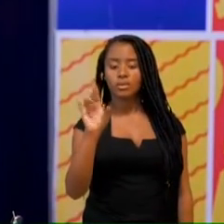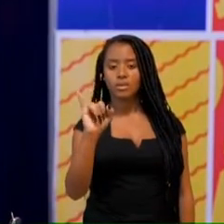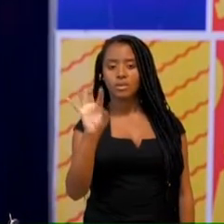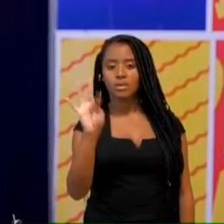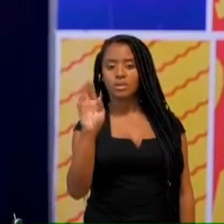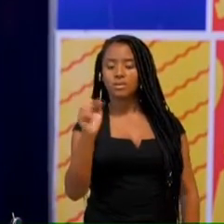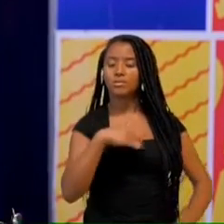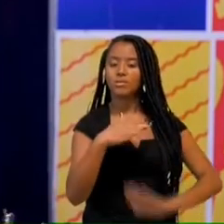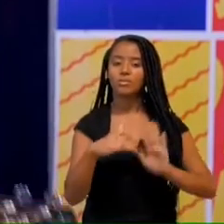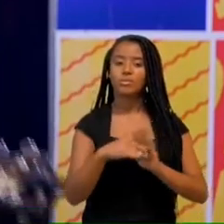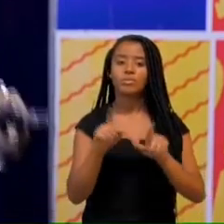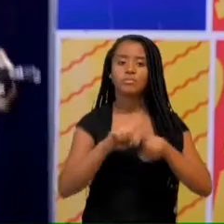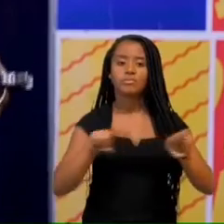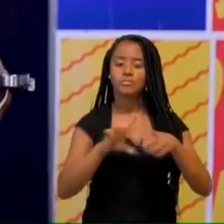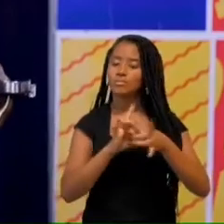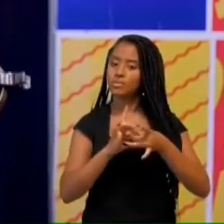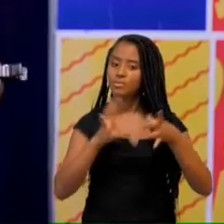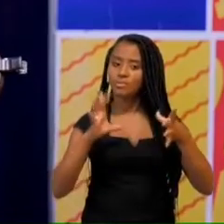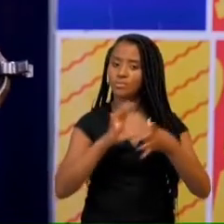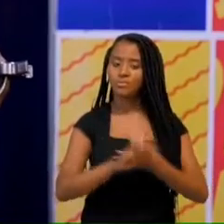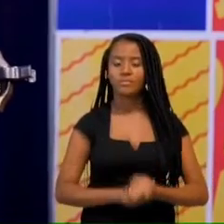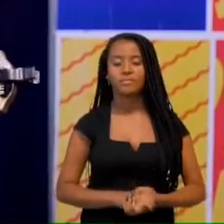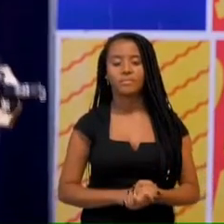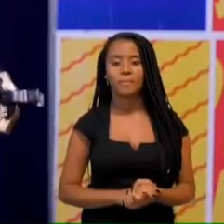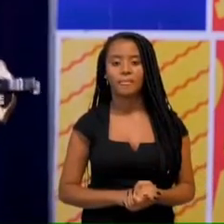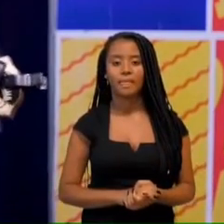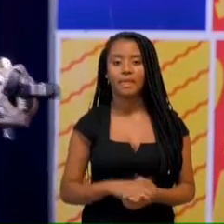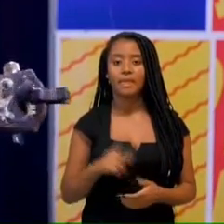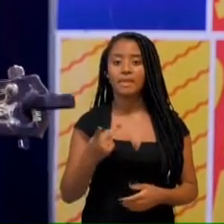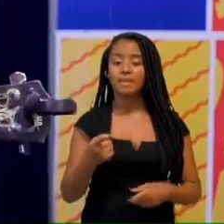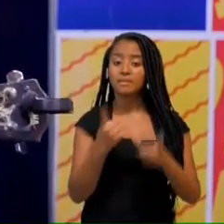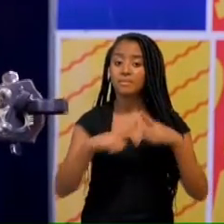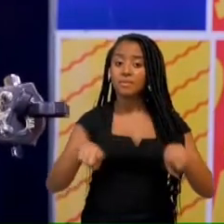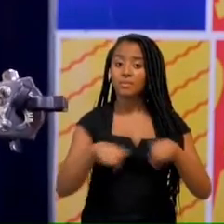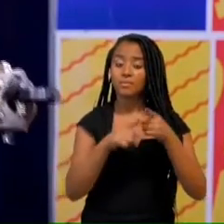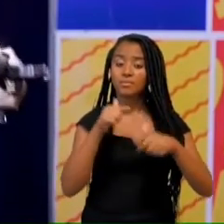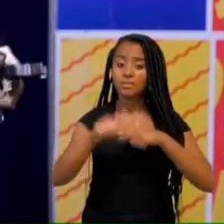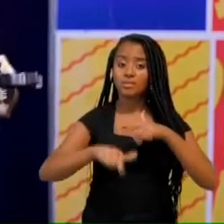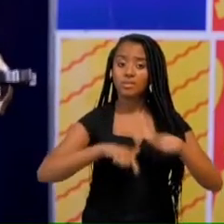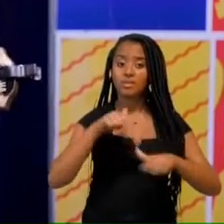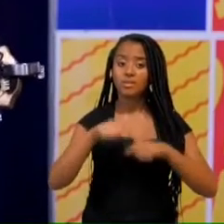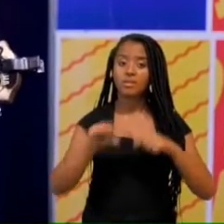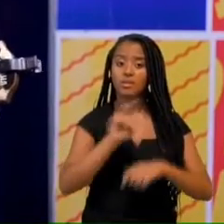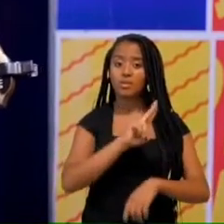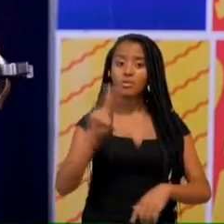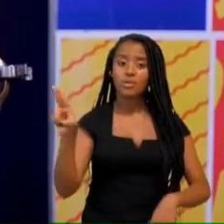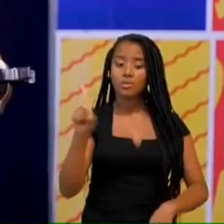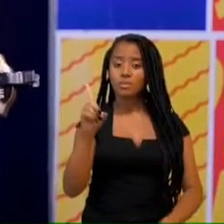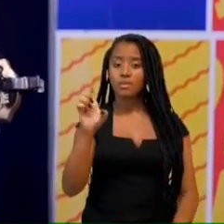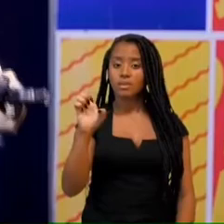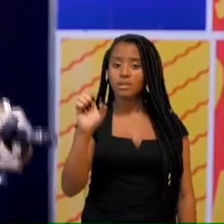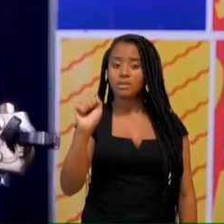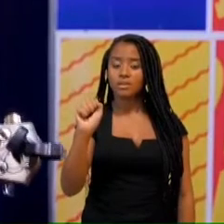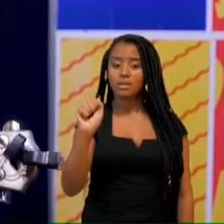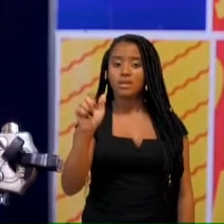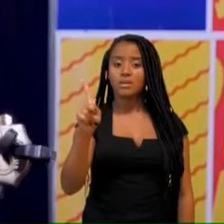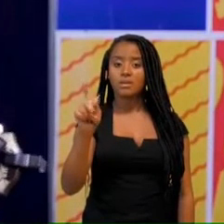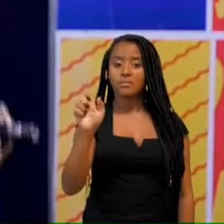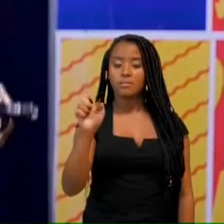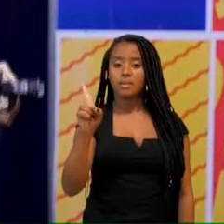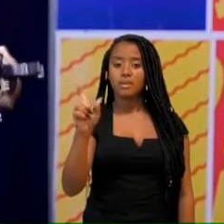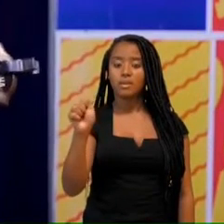lá então segue a gente valeu todo mundo e essa minha música de trabalho se chama desapegada vocês vão